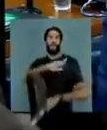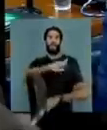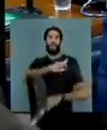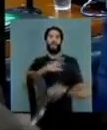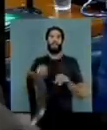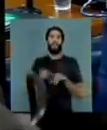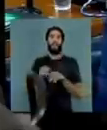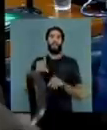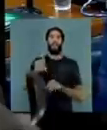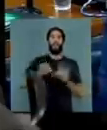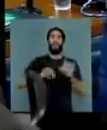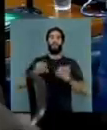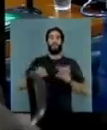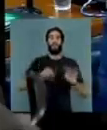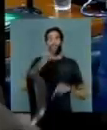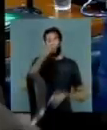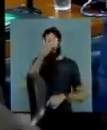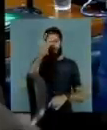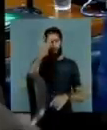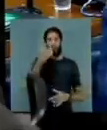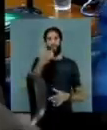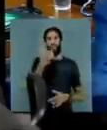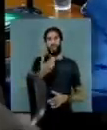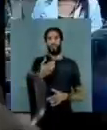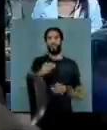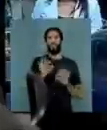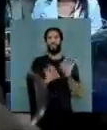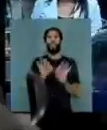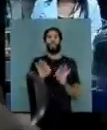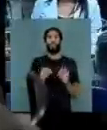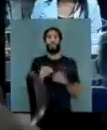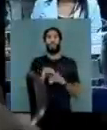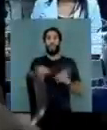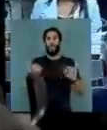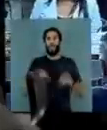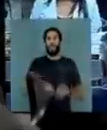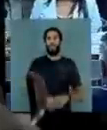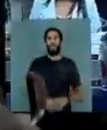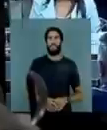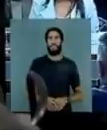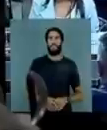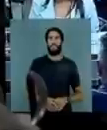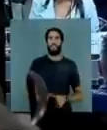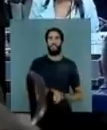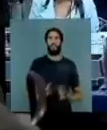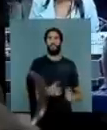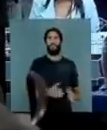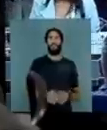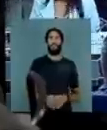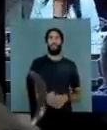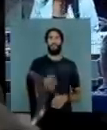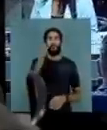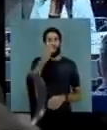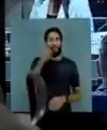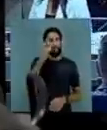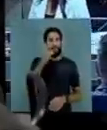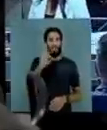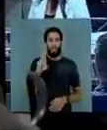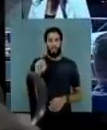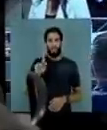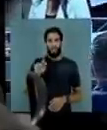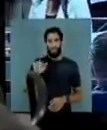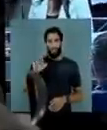pela nomeação dos parlamentares é essa questão de ódio que apresenta vossa excelência Deputado Rogério Correia naturalmente que vossa excelência sabe